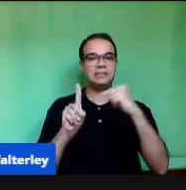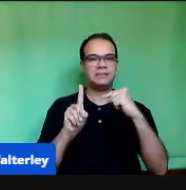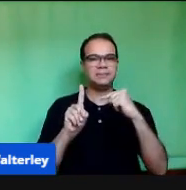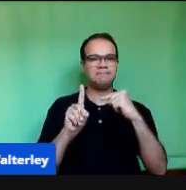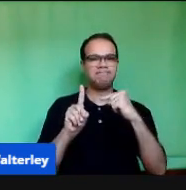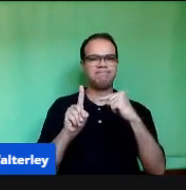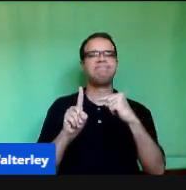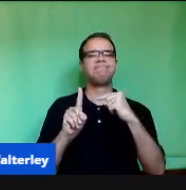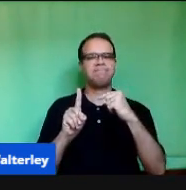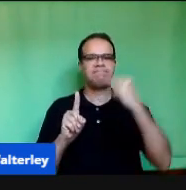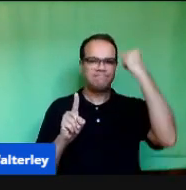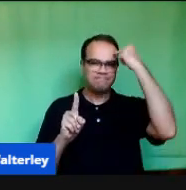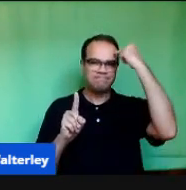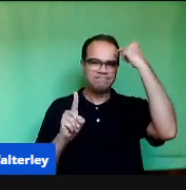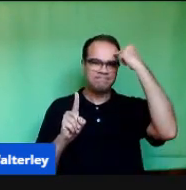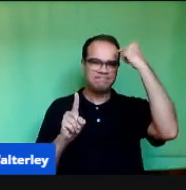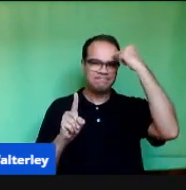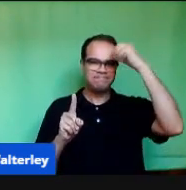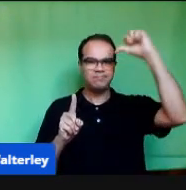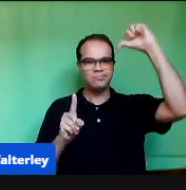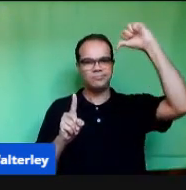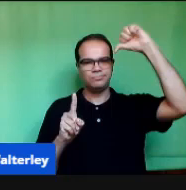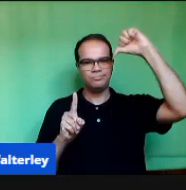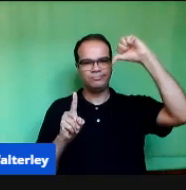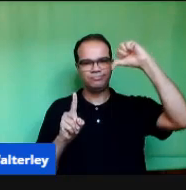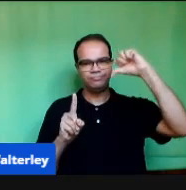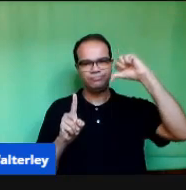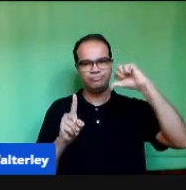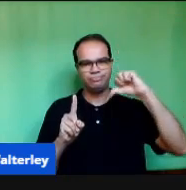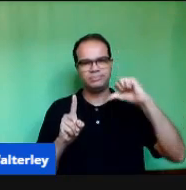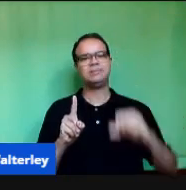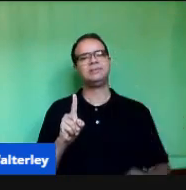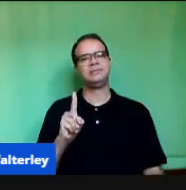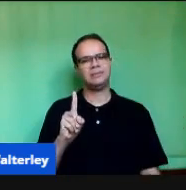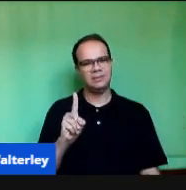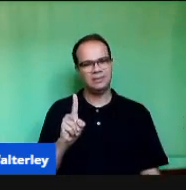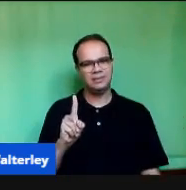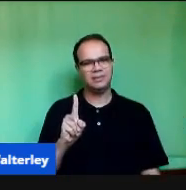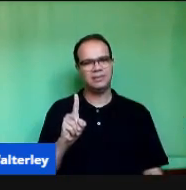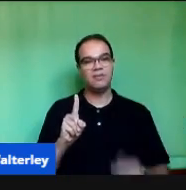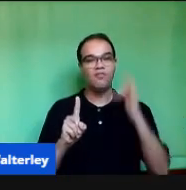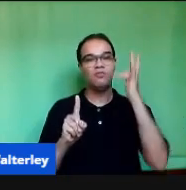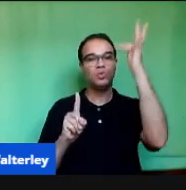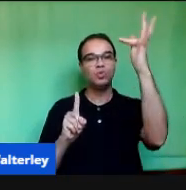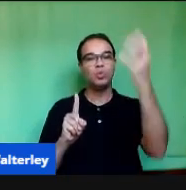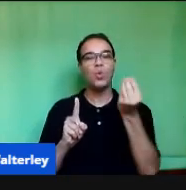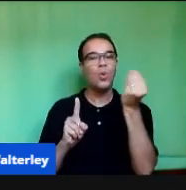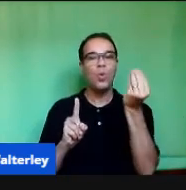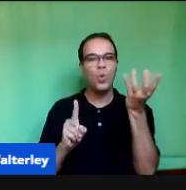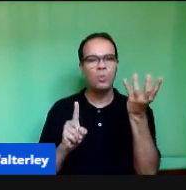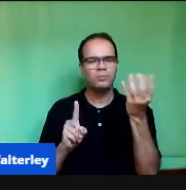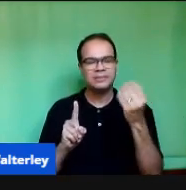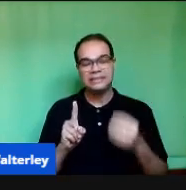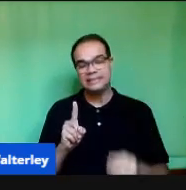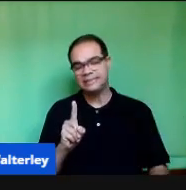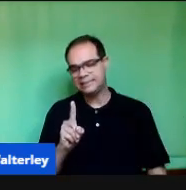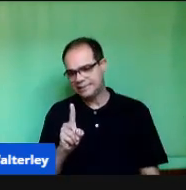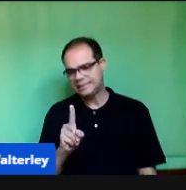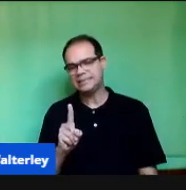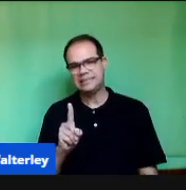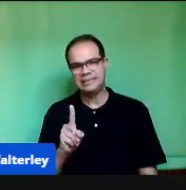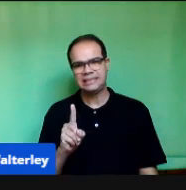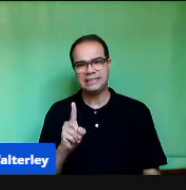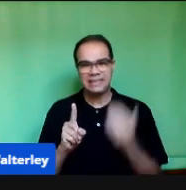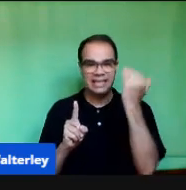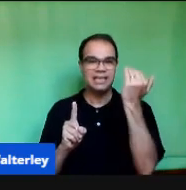mental desses alunos LGBTs, isso impacta no seu projeto de futuro, no seu autoconhecimento e até